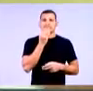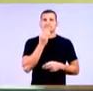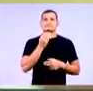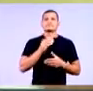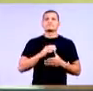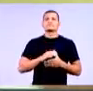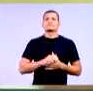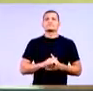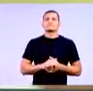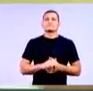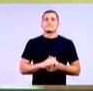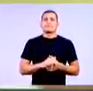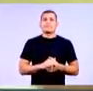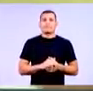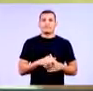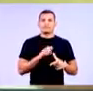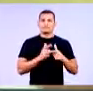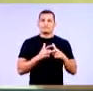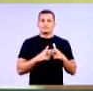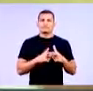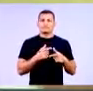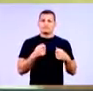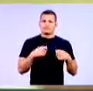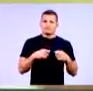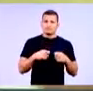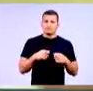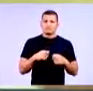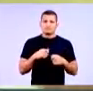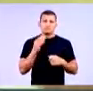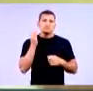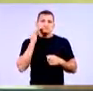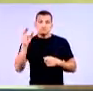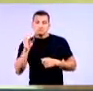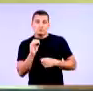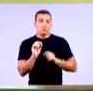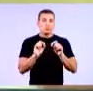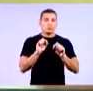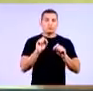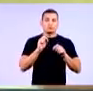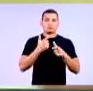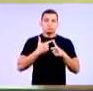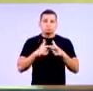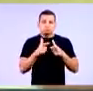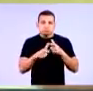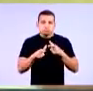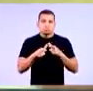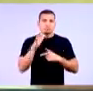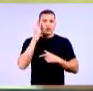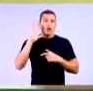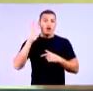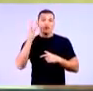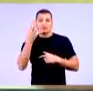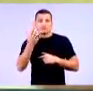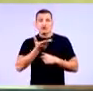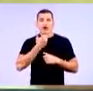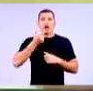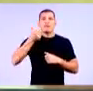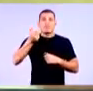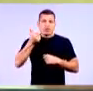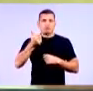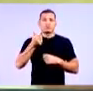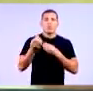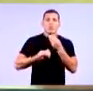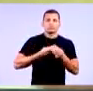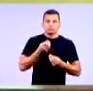né? Porque nós temos que pegar o problema e vamos resolver e dar uma melhor solução, né? Então, tem muita